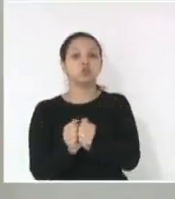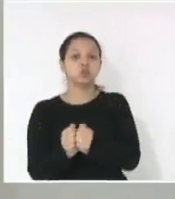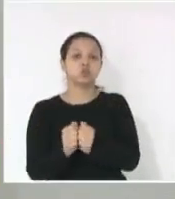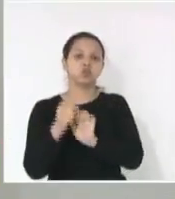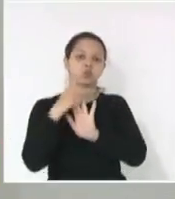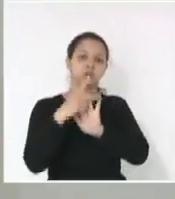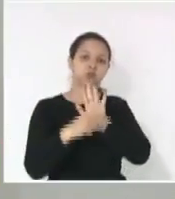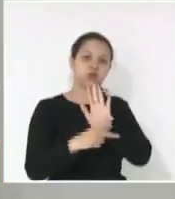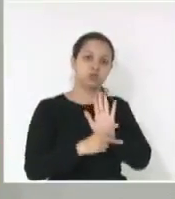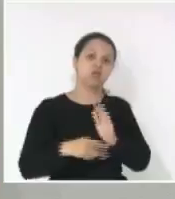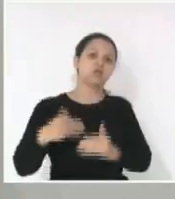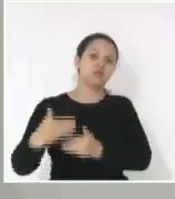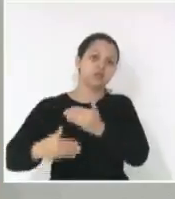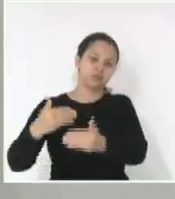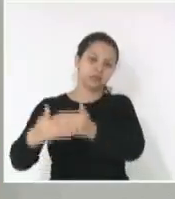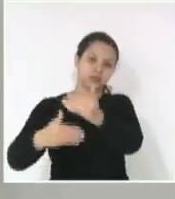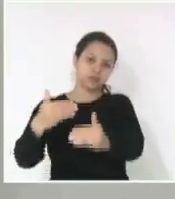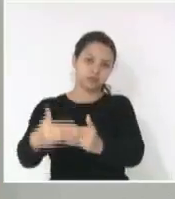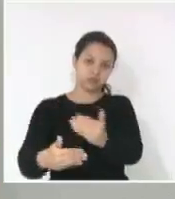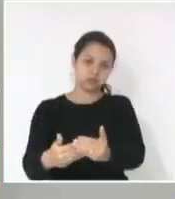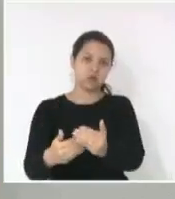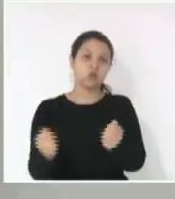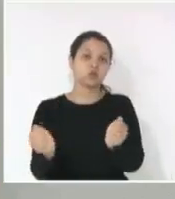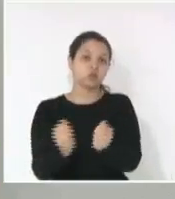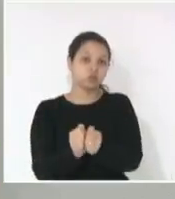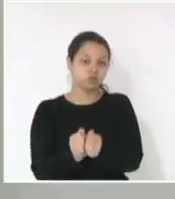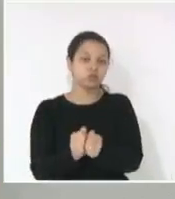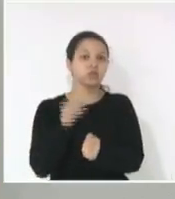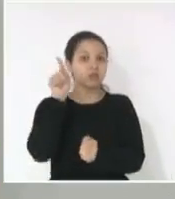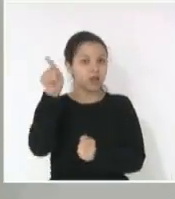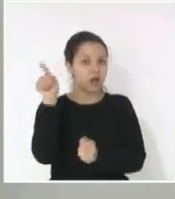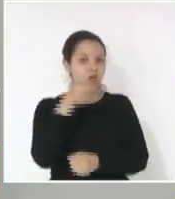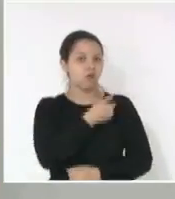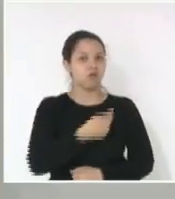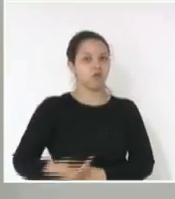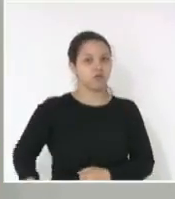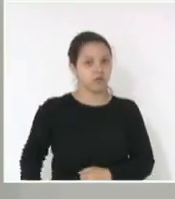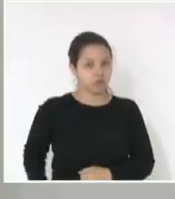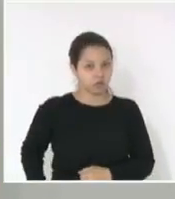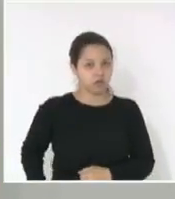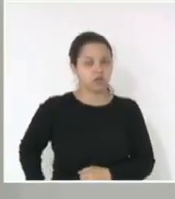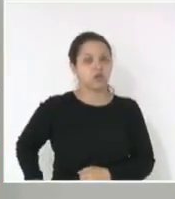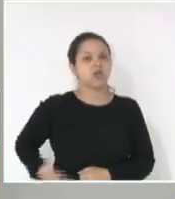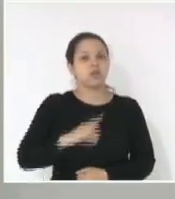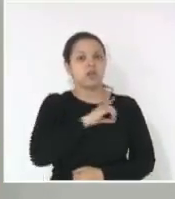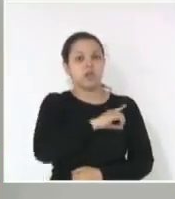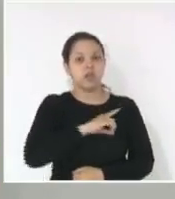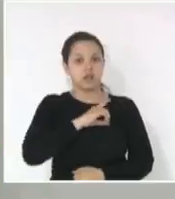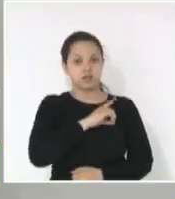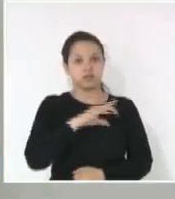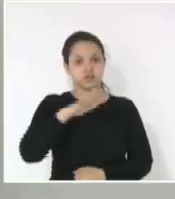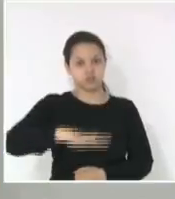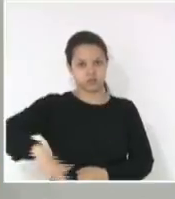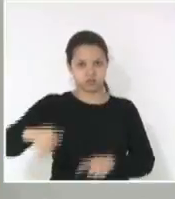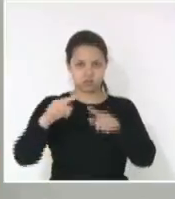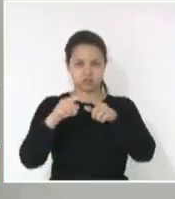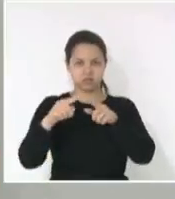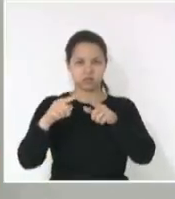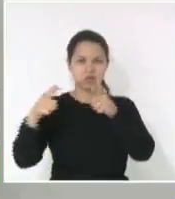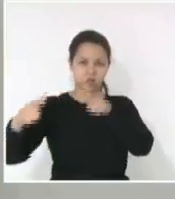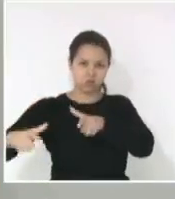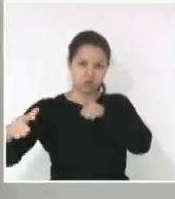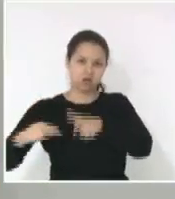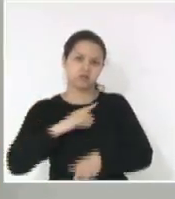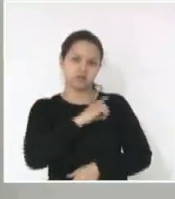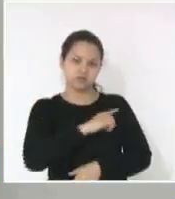que está em tramitação, junto ao governo, encaminhado pela Delegacia Geral, com a aprovação do